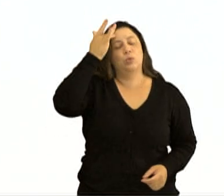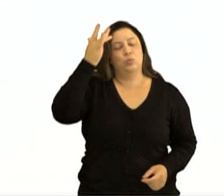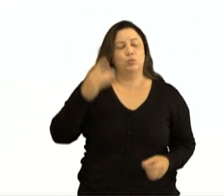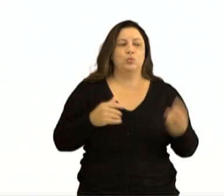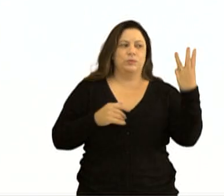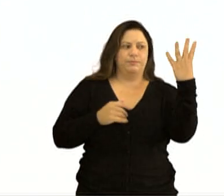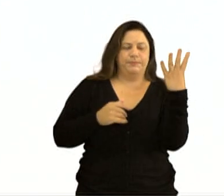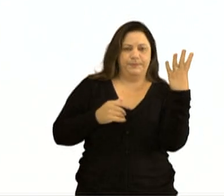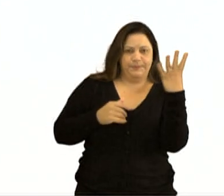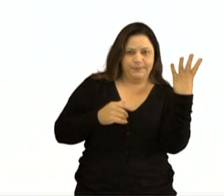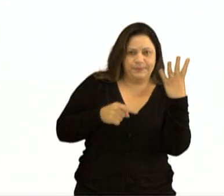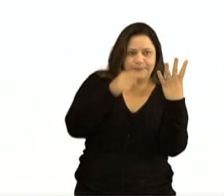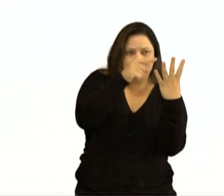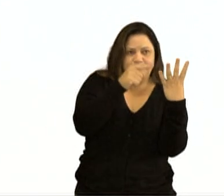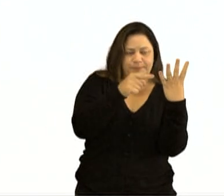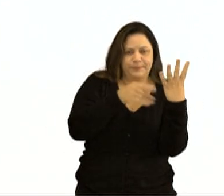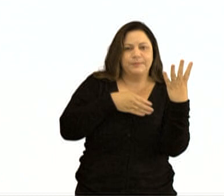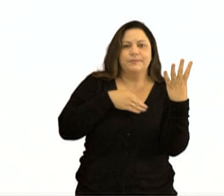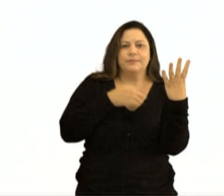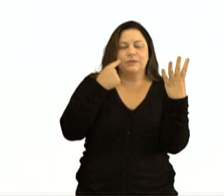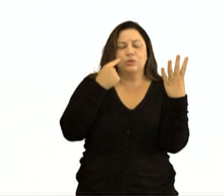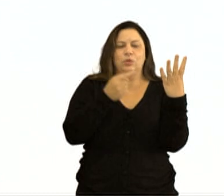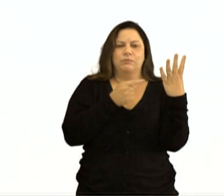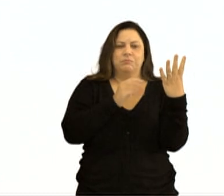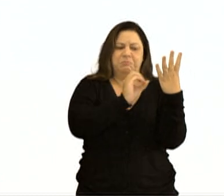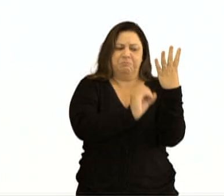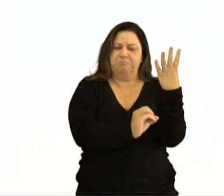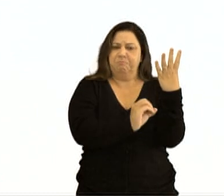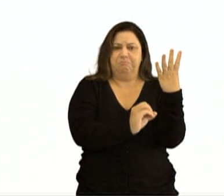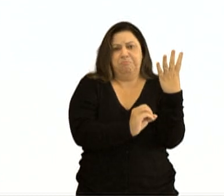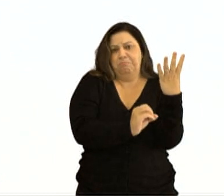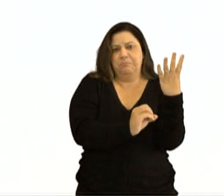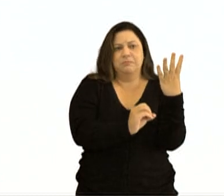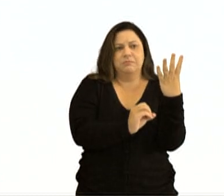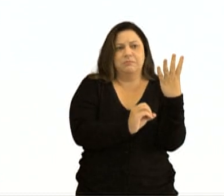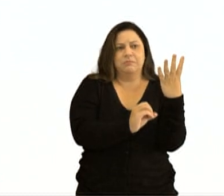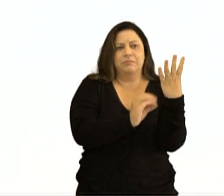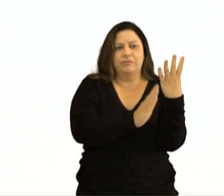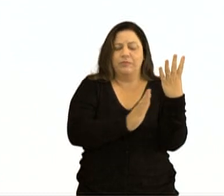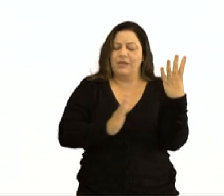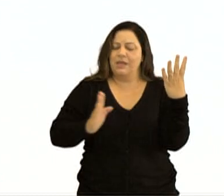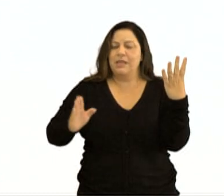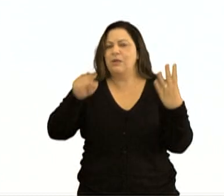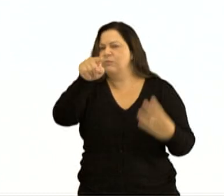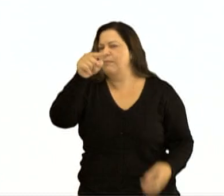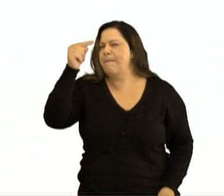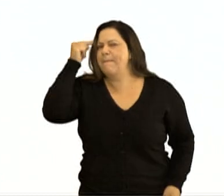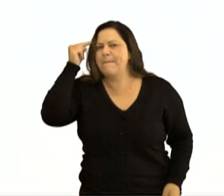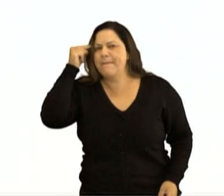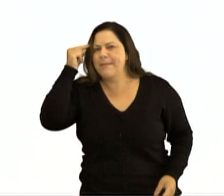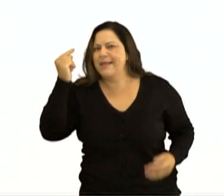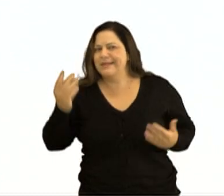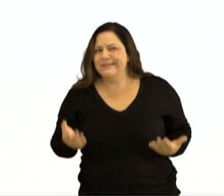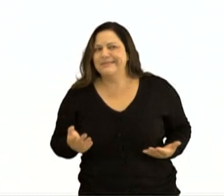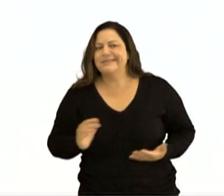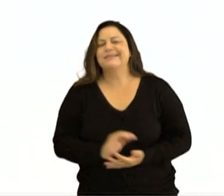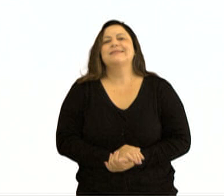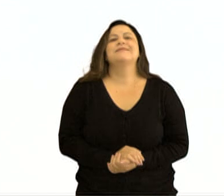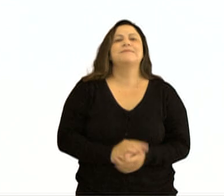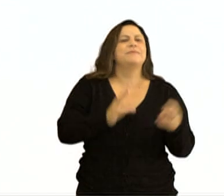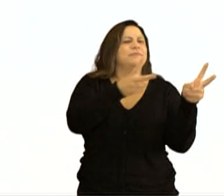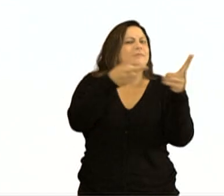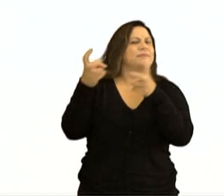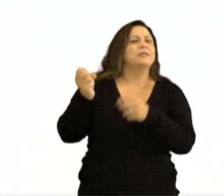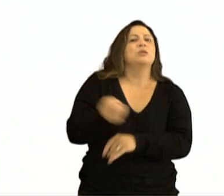4 pessoas que entram no elevador, não tem nenhuma que sai. Agora as outras eu vou deixar vocês pensarem. Daí vocês vão ver